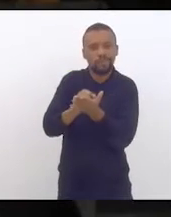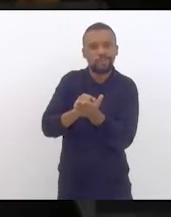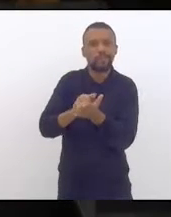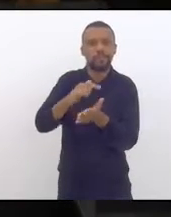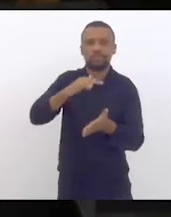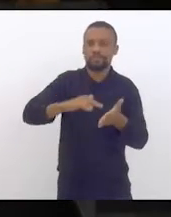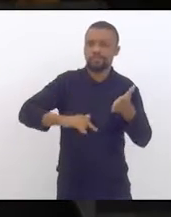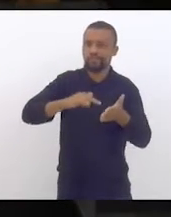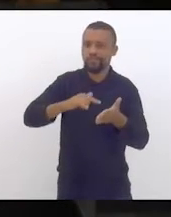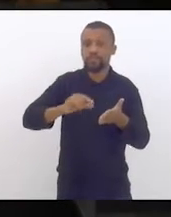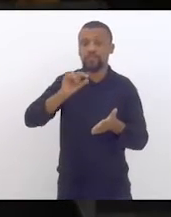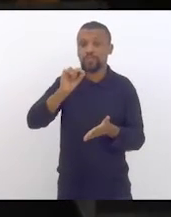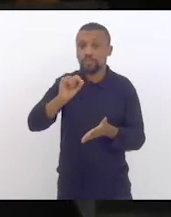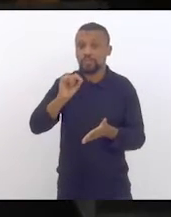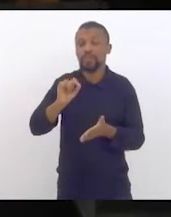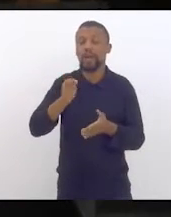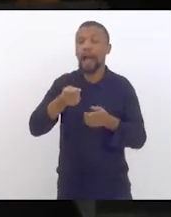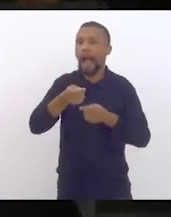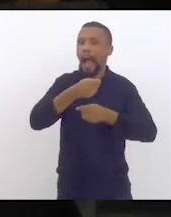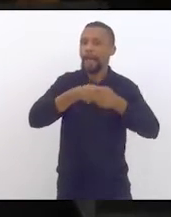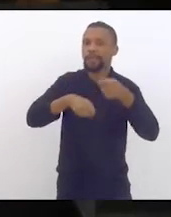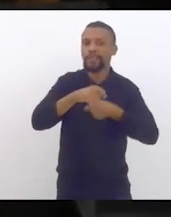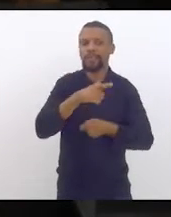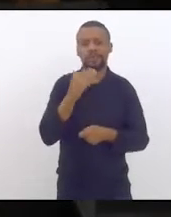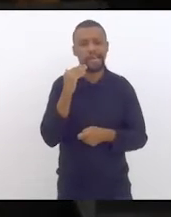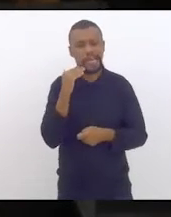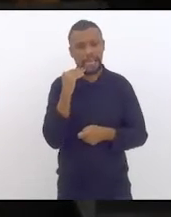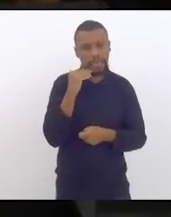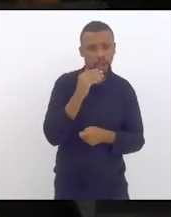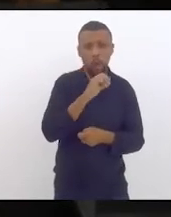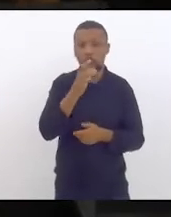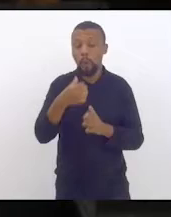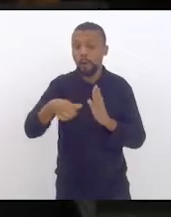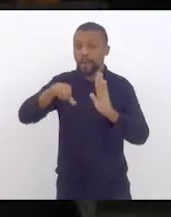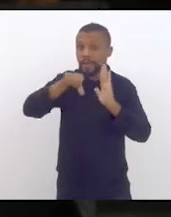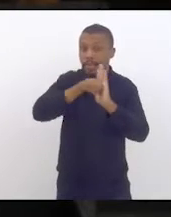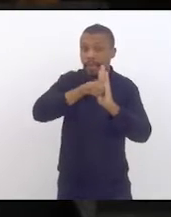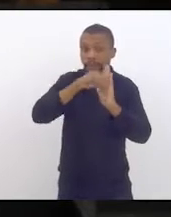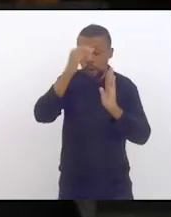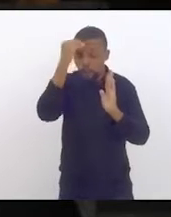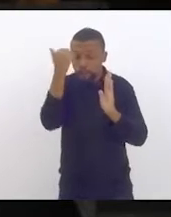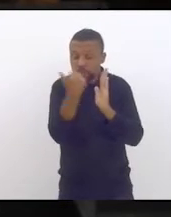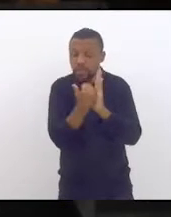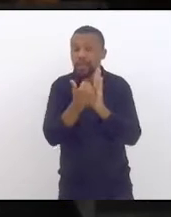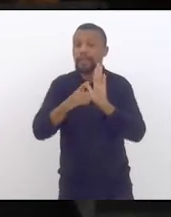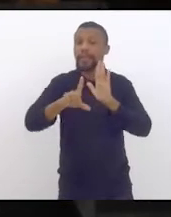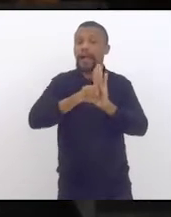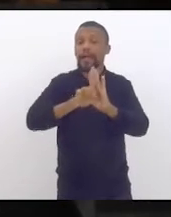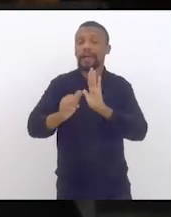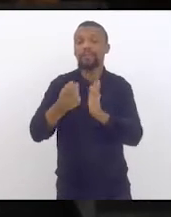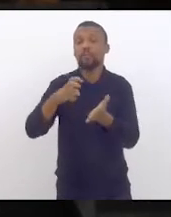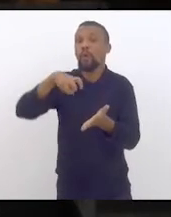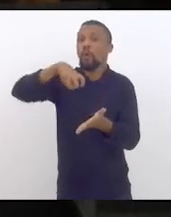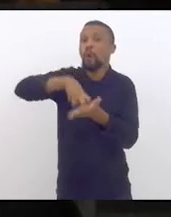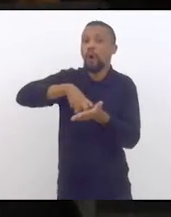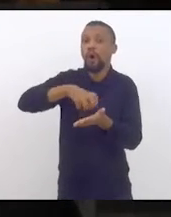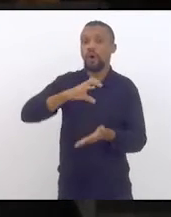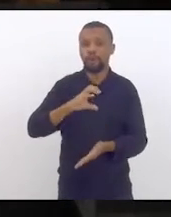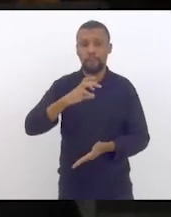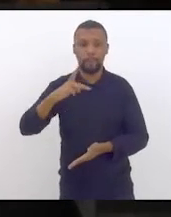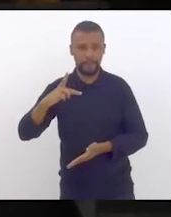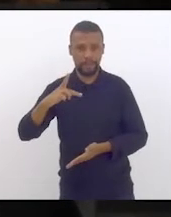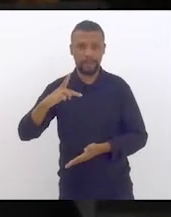improbidade ou de qualquer outro crime do Código Penal levar a denúncia